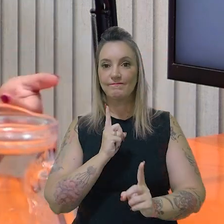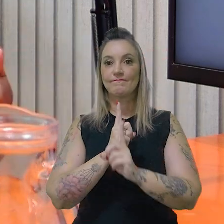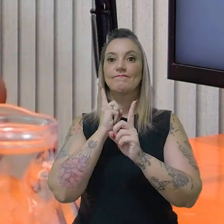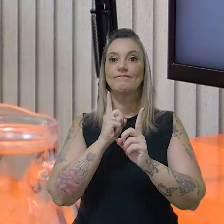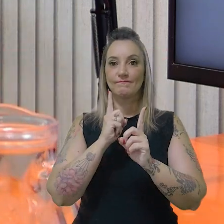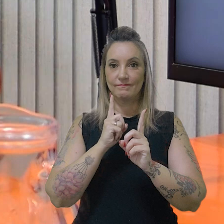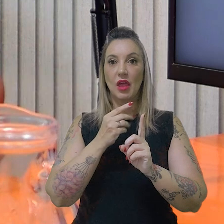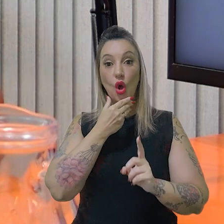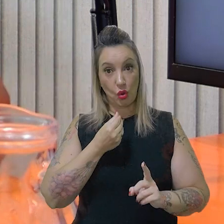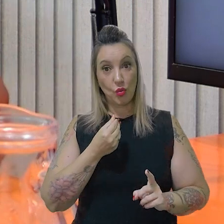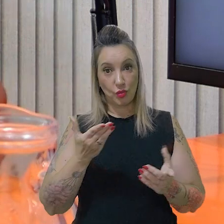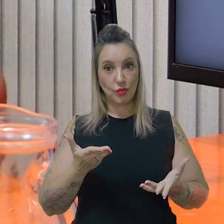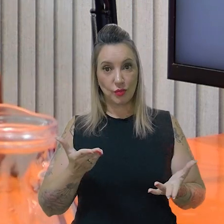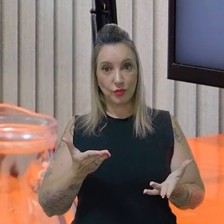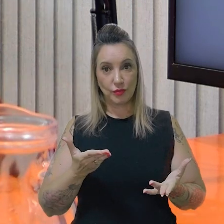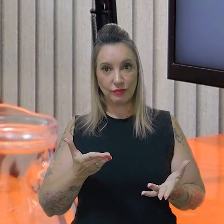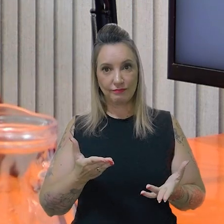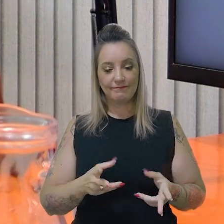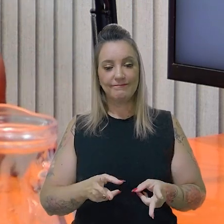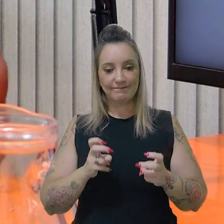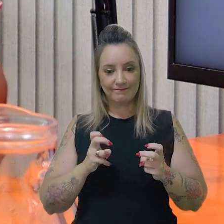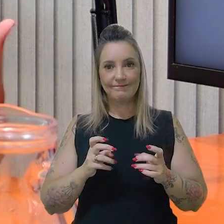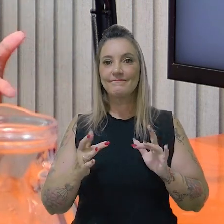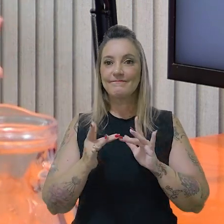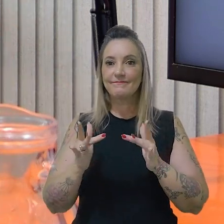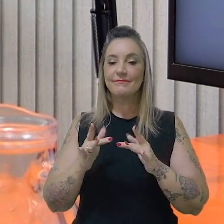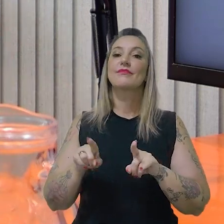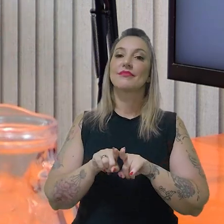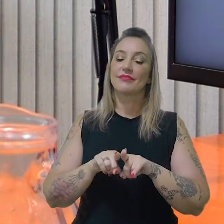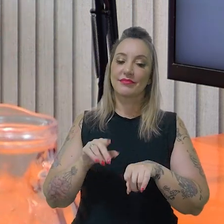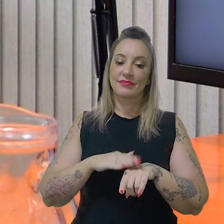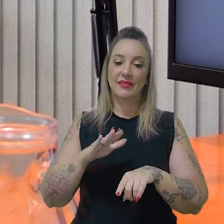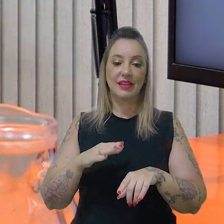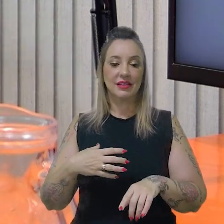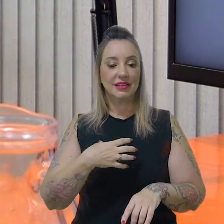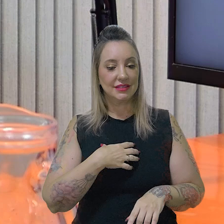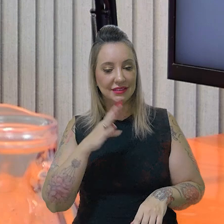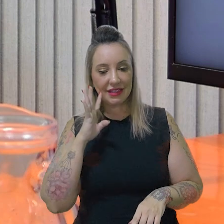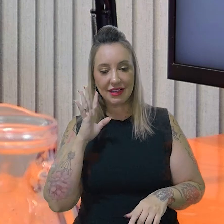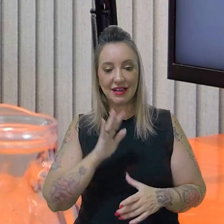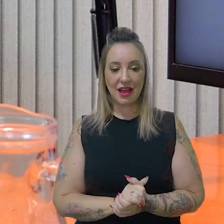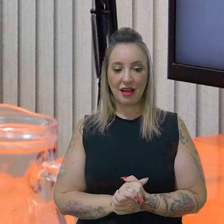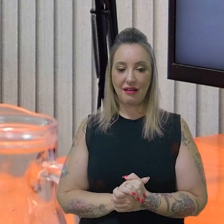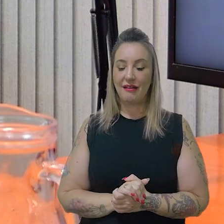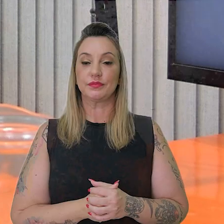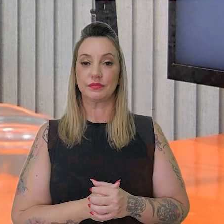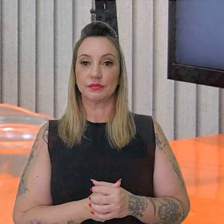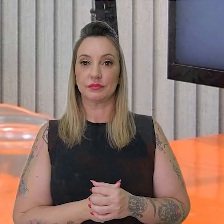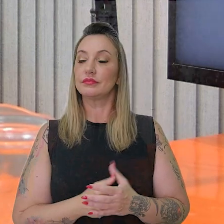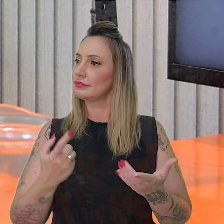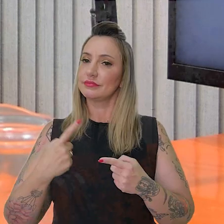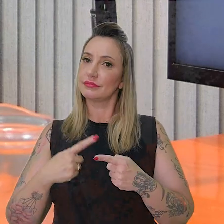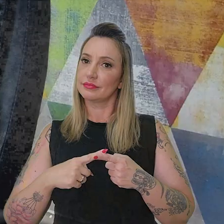mas hoje os homens o eh estão se conectando tão Nossa de uma forma tão bacana ahi que bom e